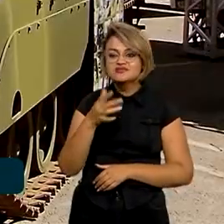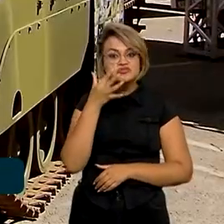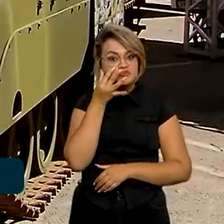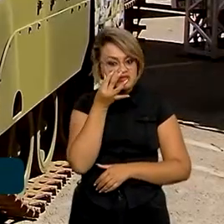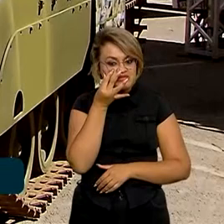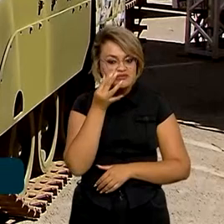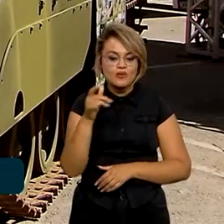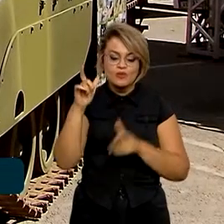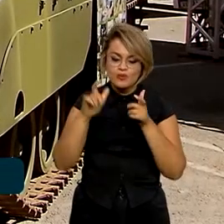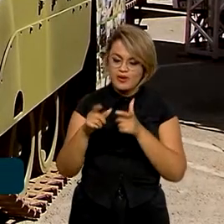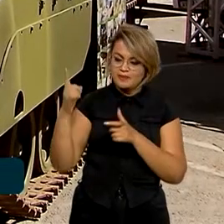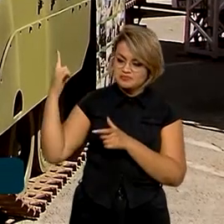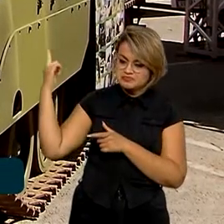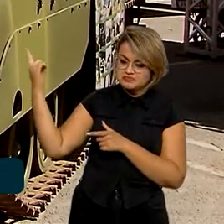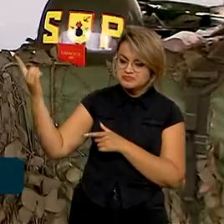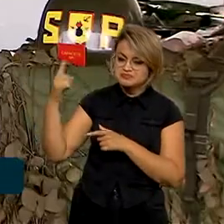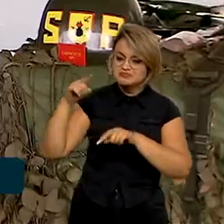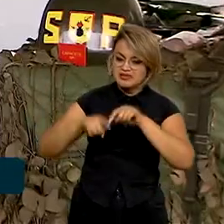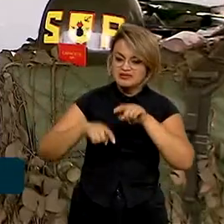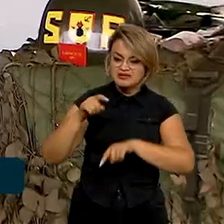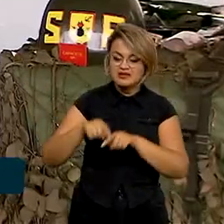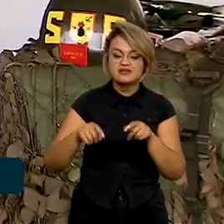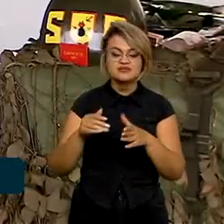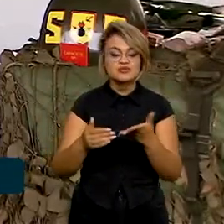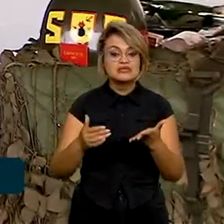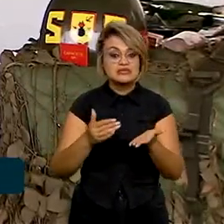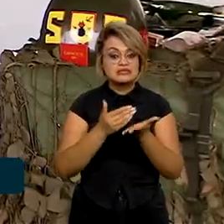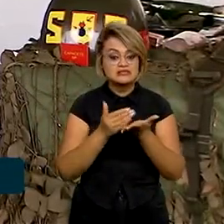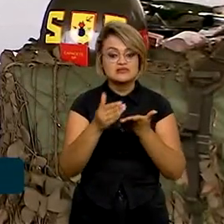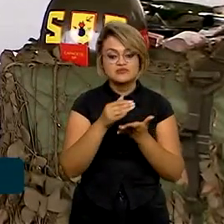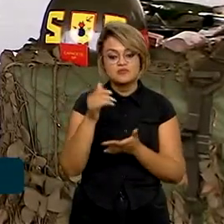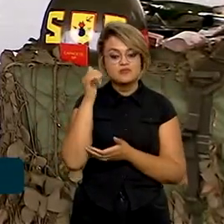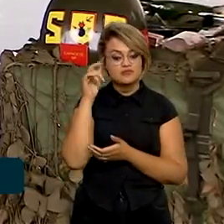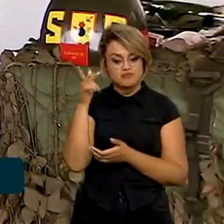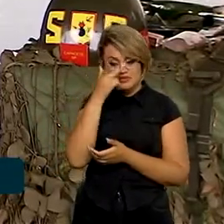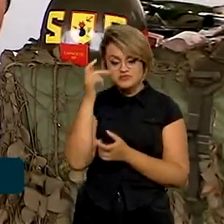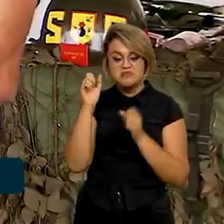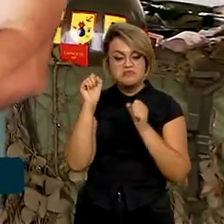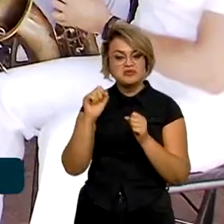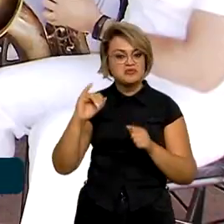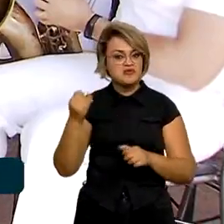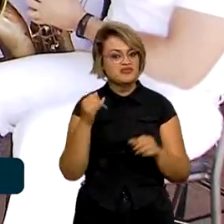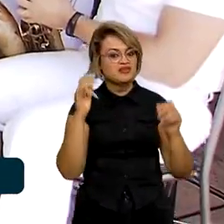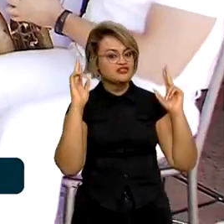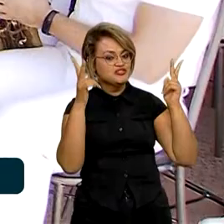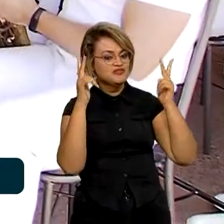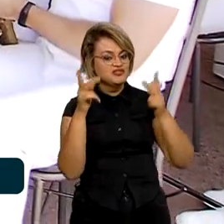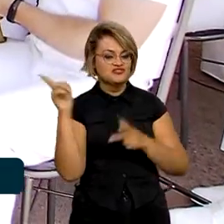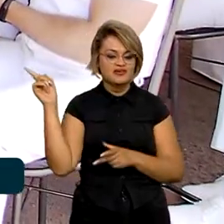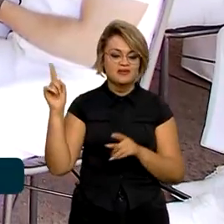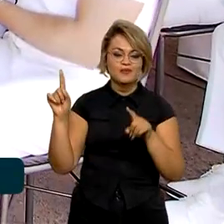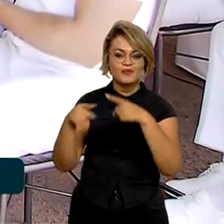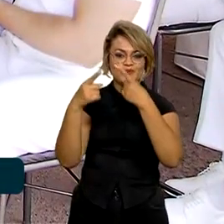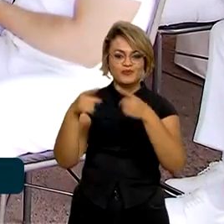perto máquinas e equipamentos, na abertura o visitante pôde se divertir com um popurri